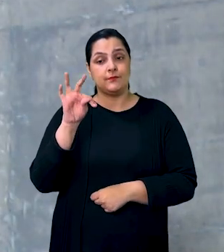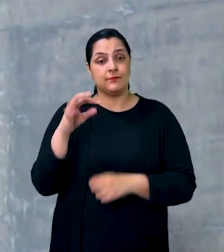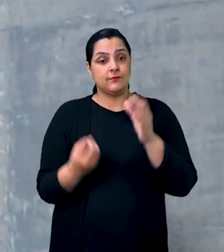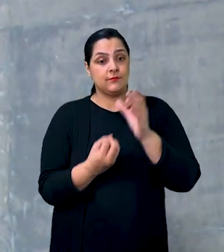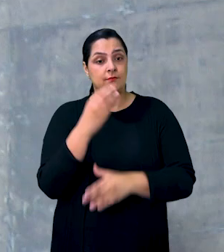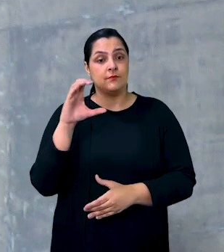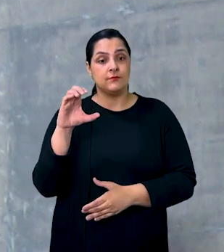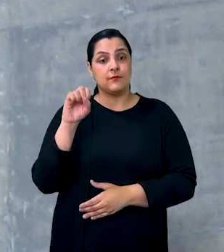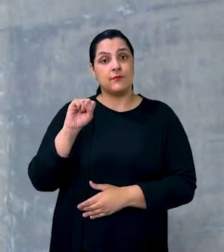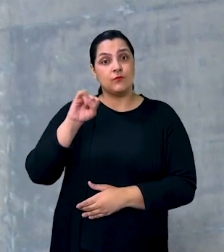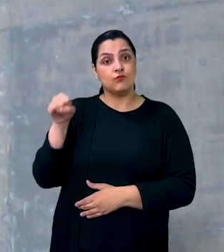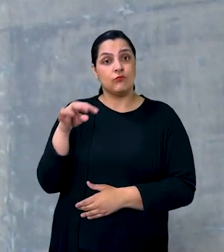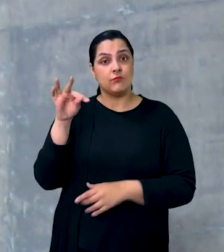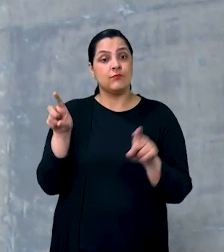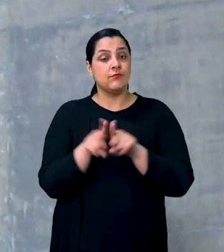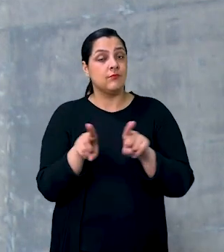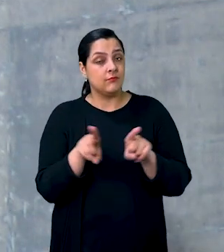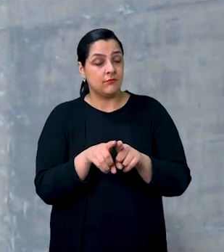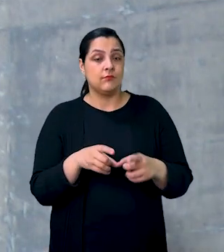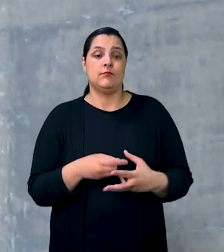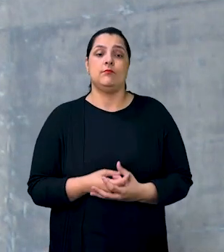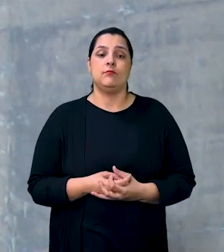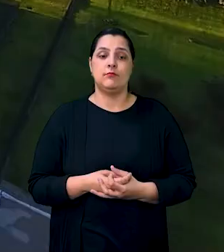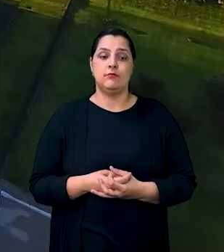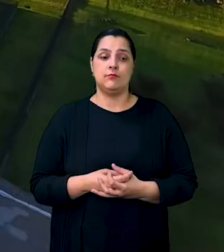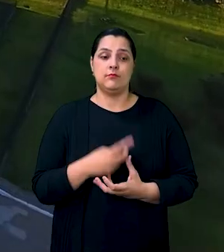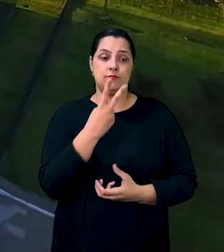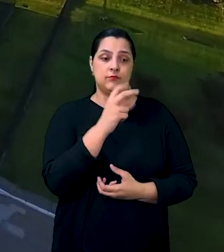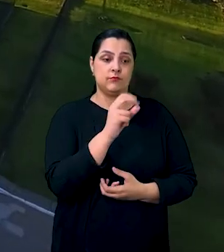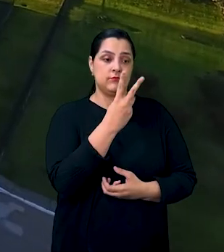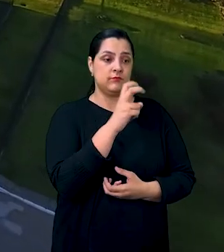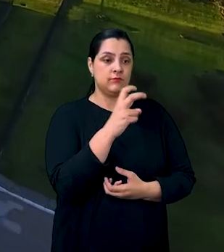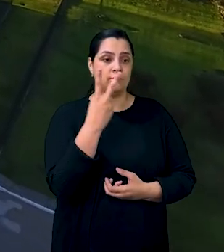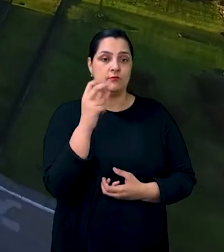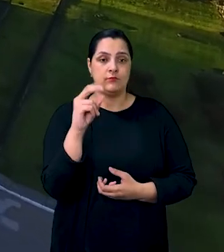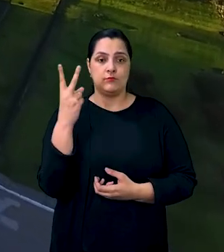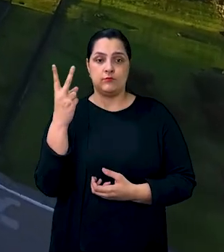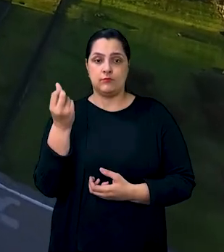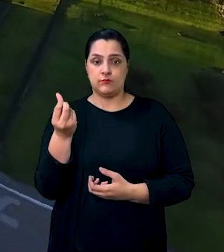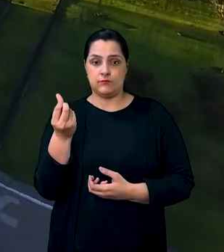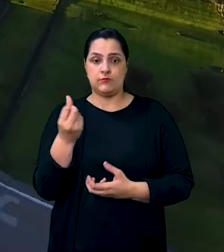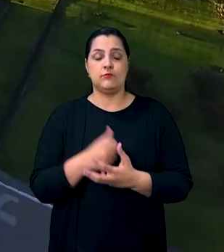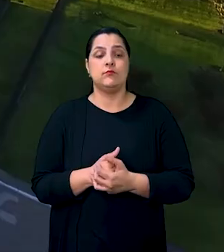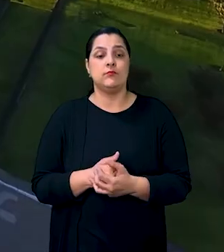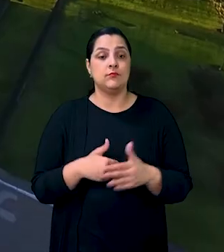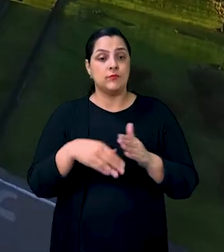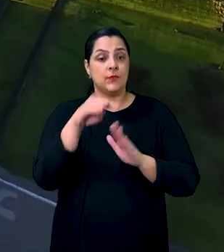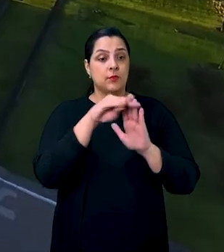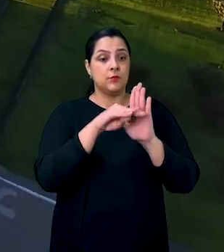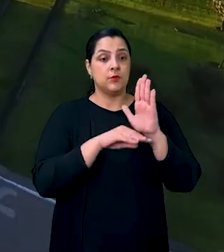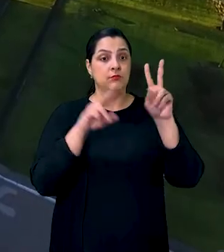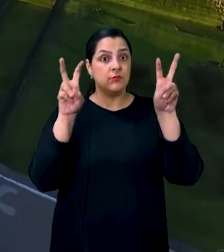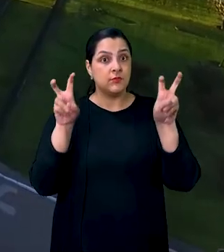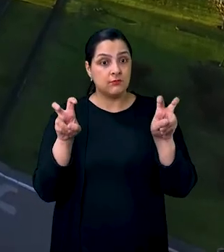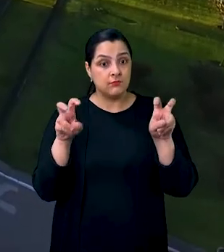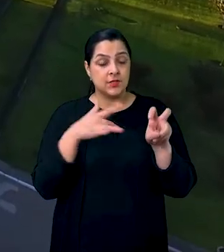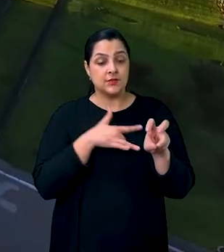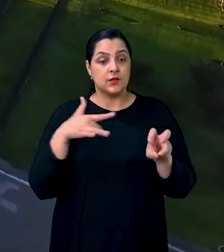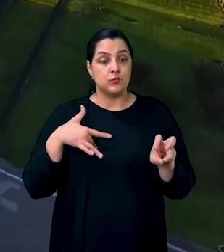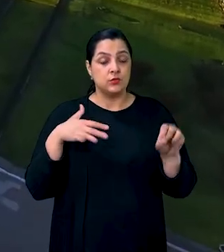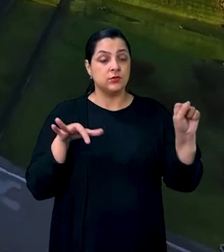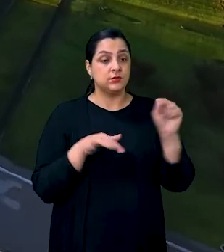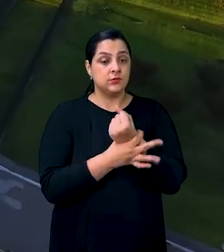do TST e do Conselho Superior da Justiça do Trabalho. No biênio 2025-2026, o programa aborda a